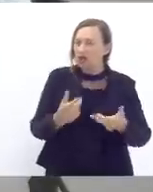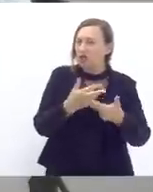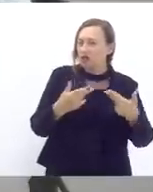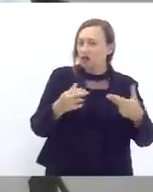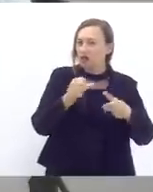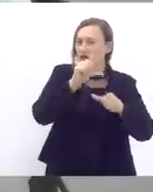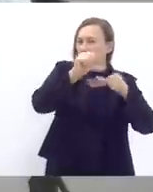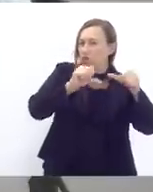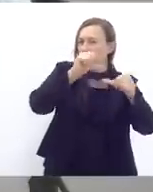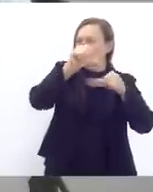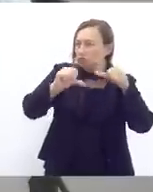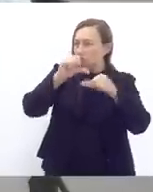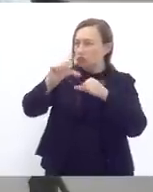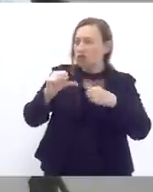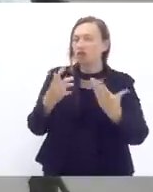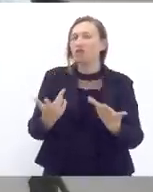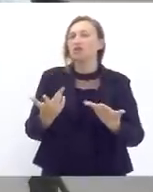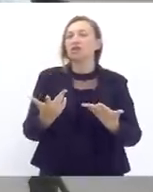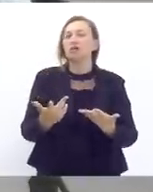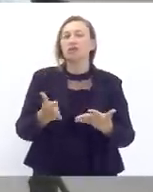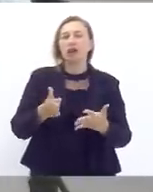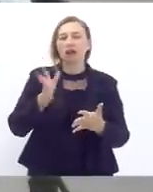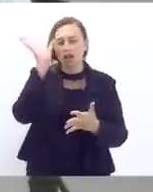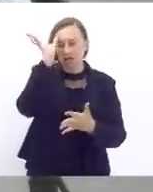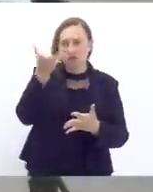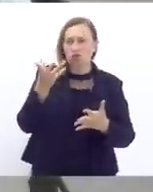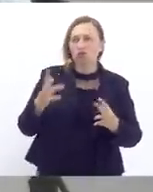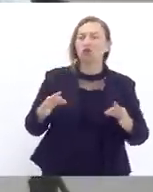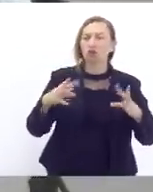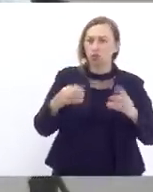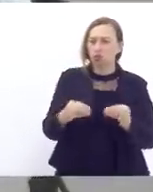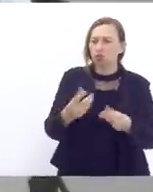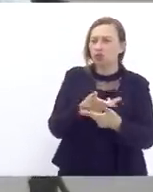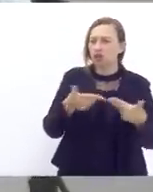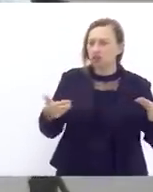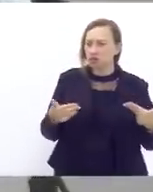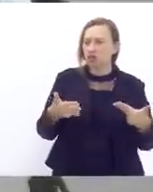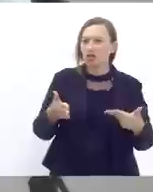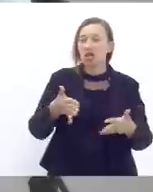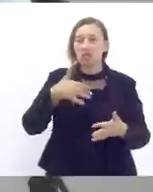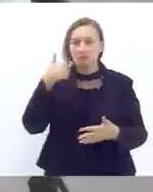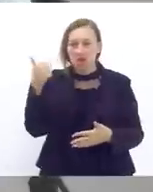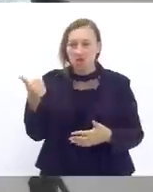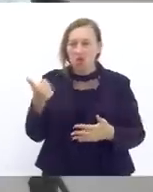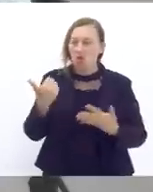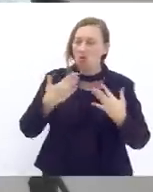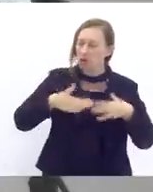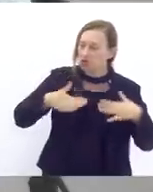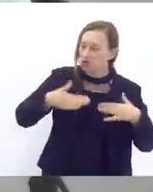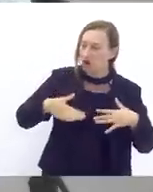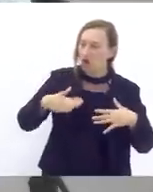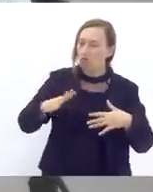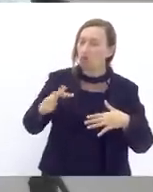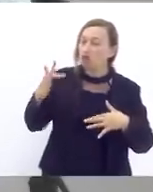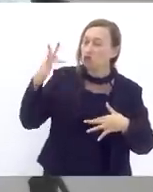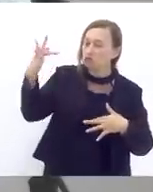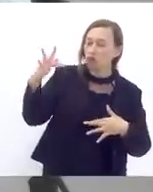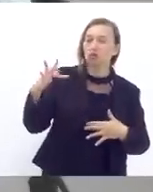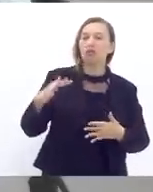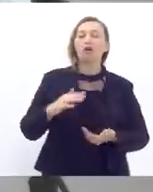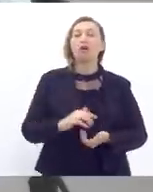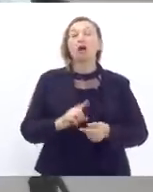coisa para que isso seja resolvido para que as coisas fiquem mais tranquilo daqui para frente